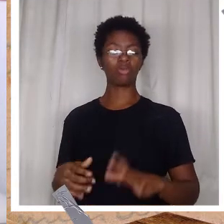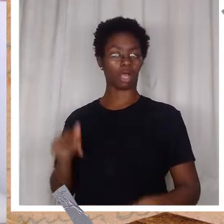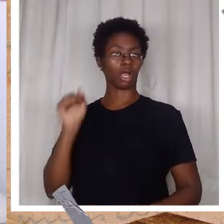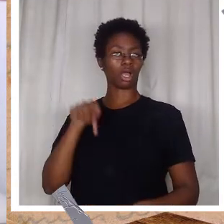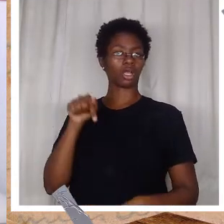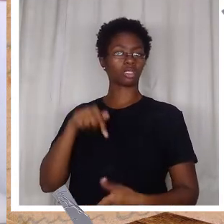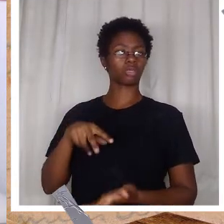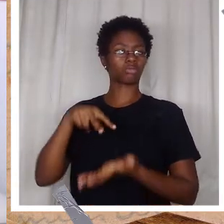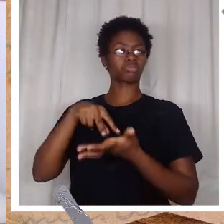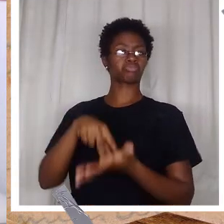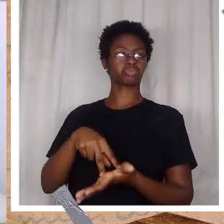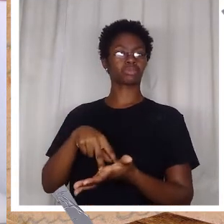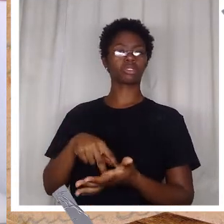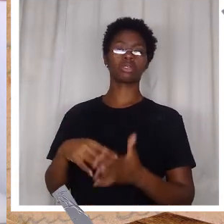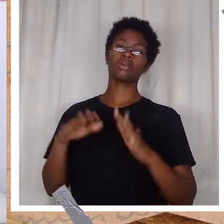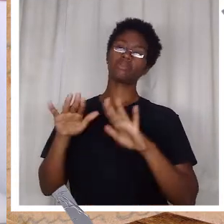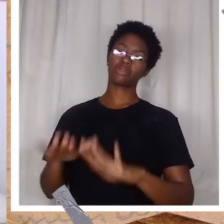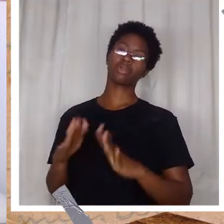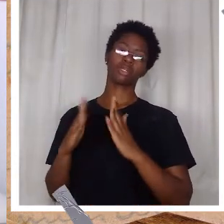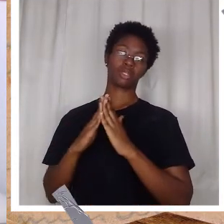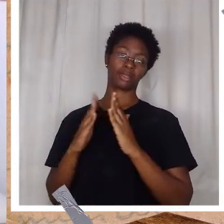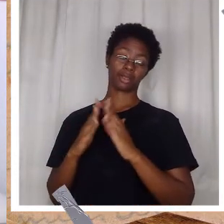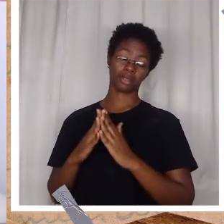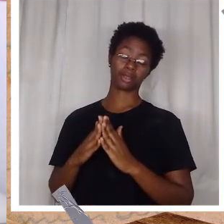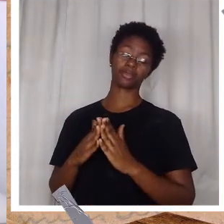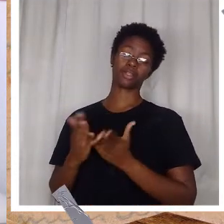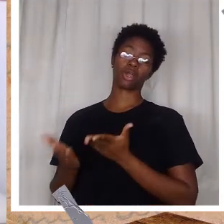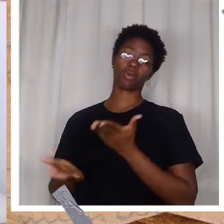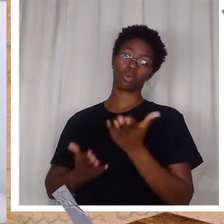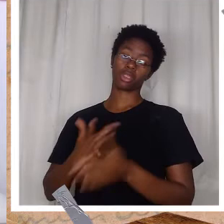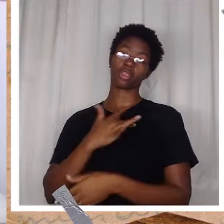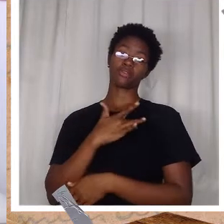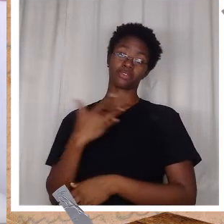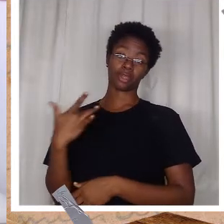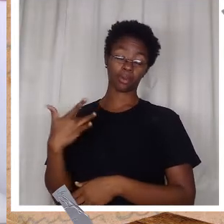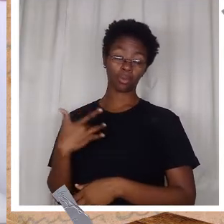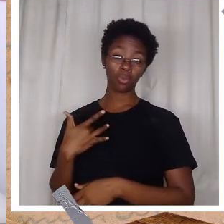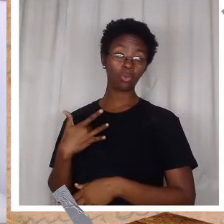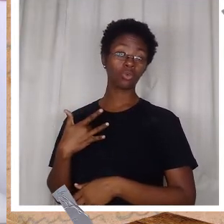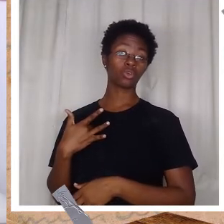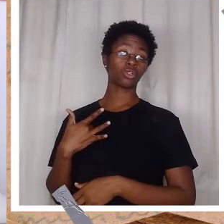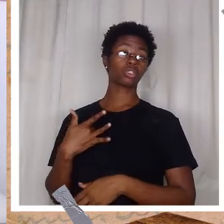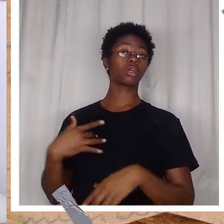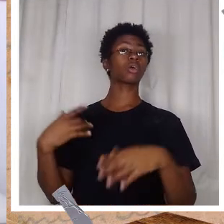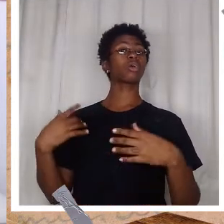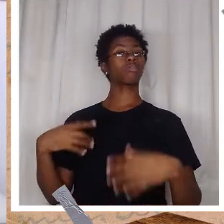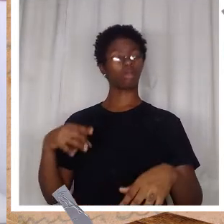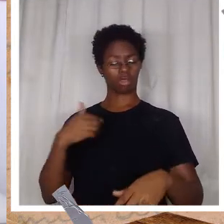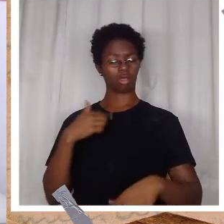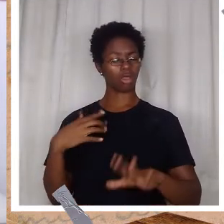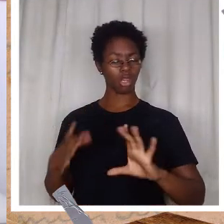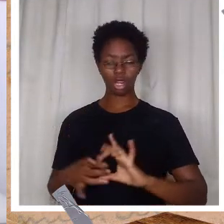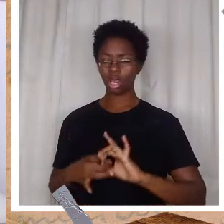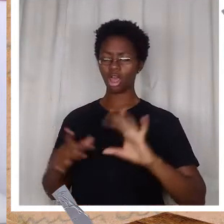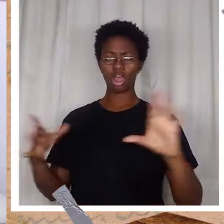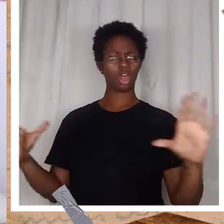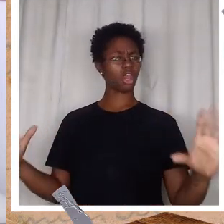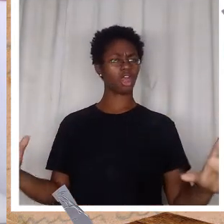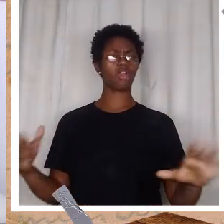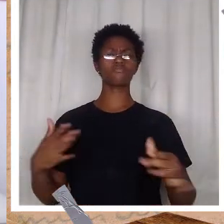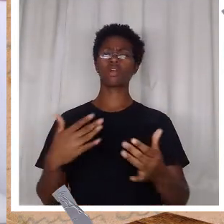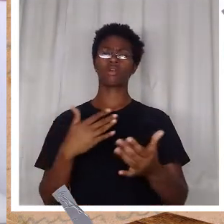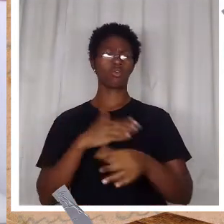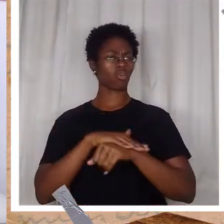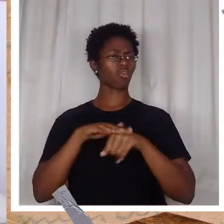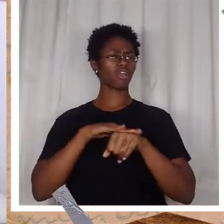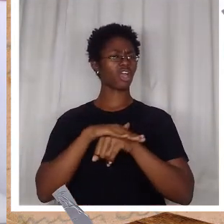período de quarentena, fazendo a nossa parte, ficando em casa, tá? Estamos à disposição. Quem quiser